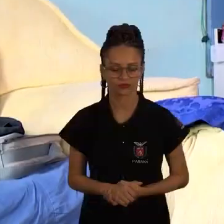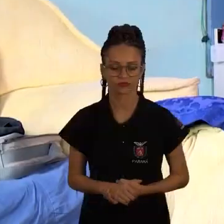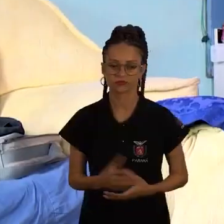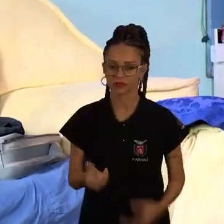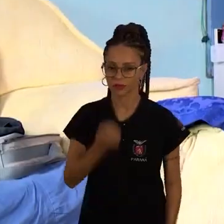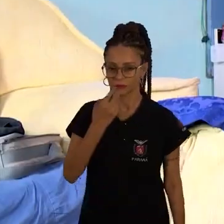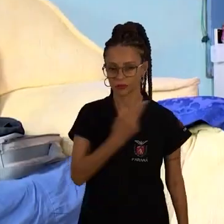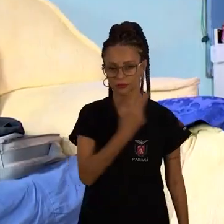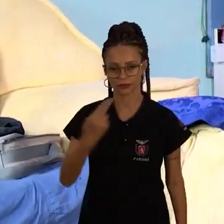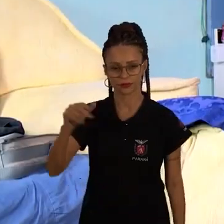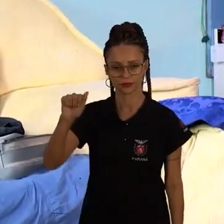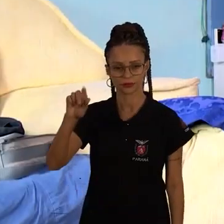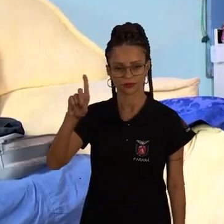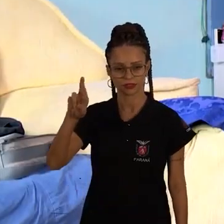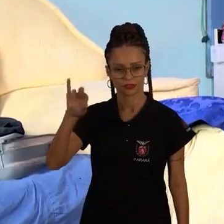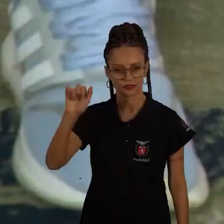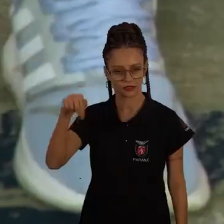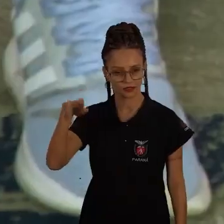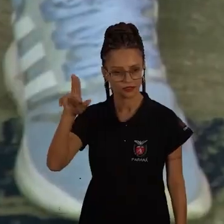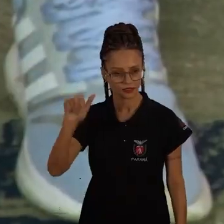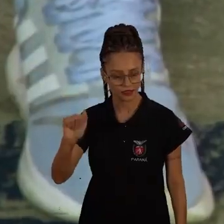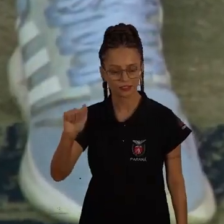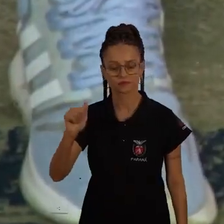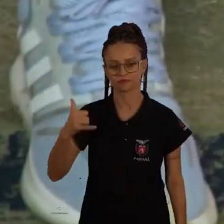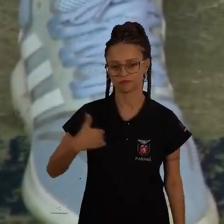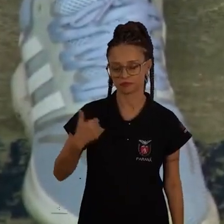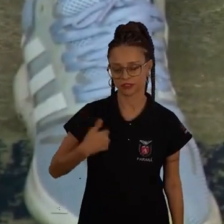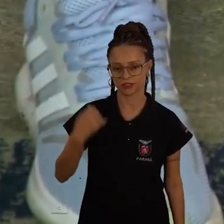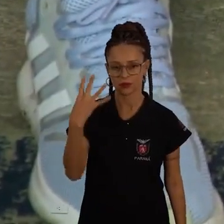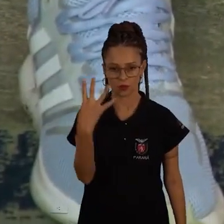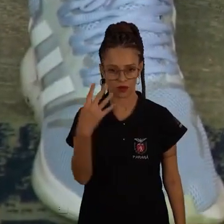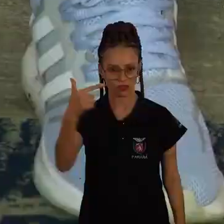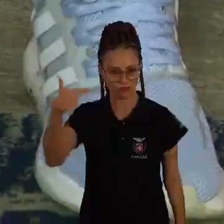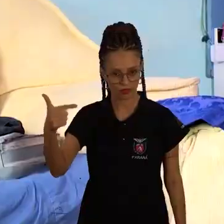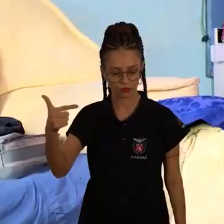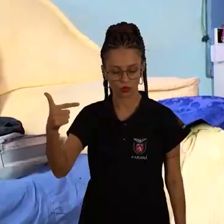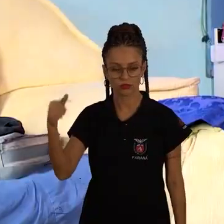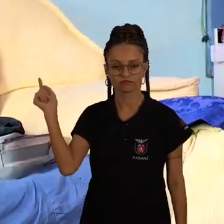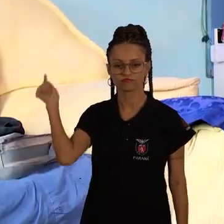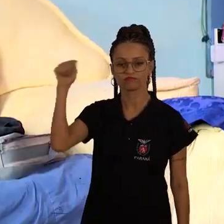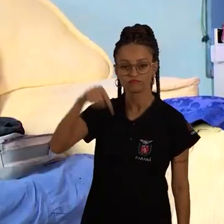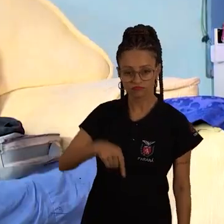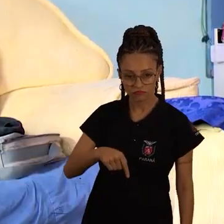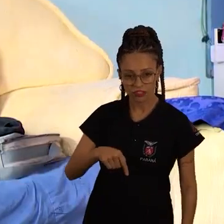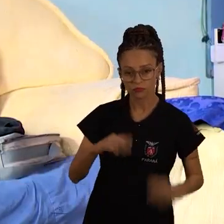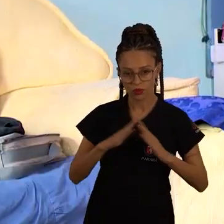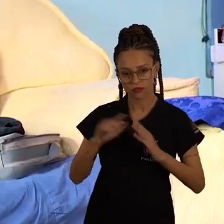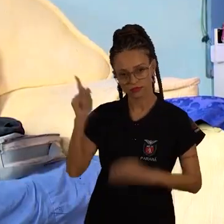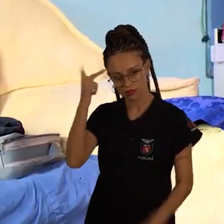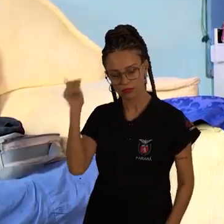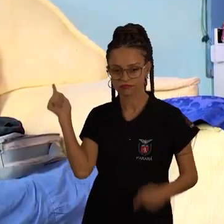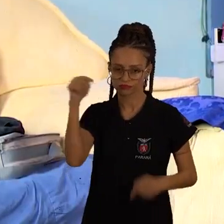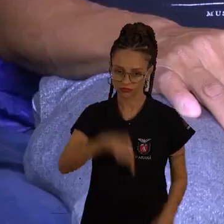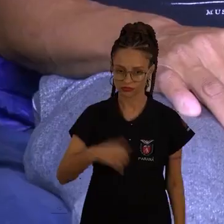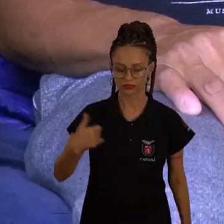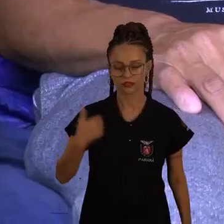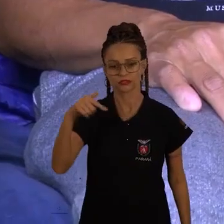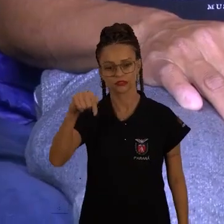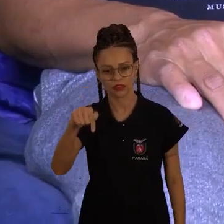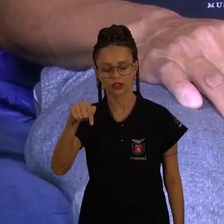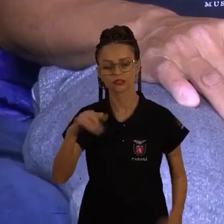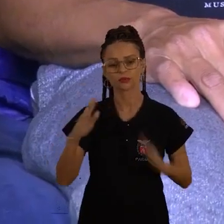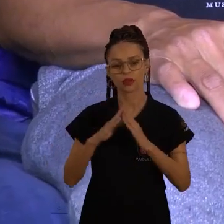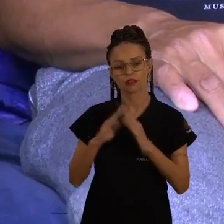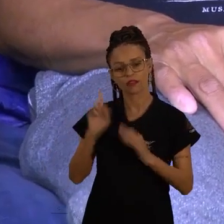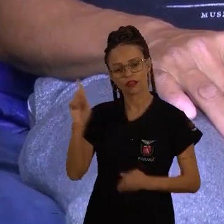Bom, meu nome é Adriana Brat Sebastião, tenho 42 anos. Vim de São Paulo com apenas 7 aninhos, né? Morava